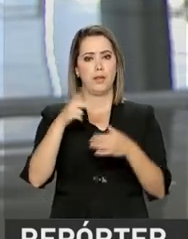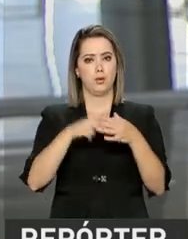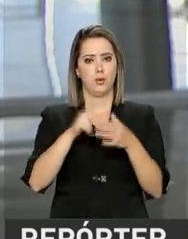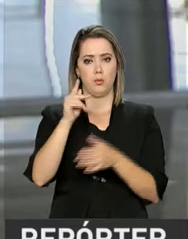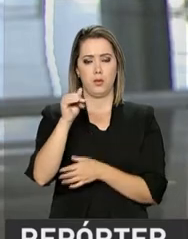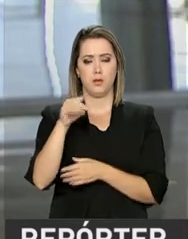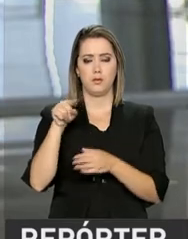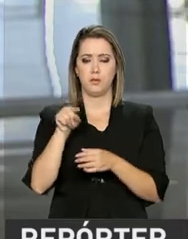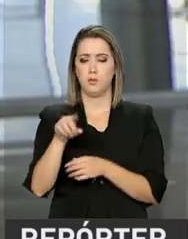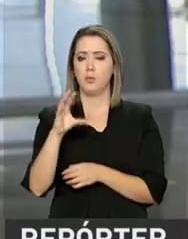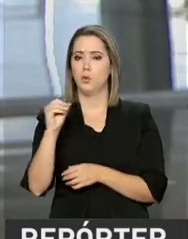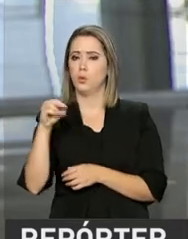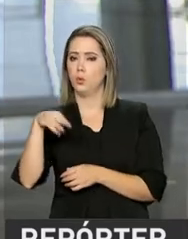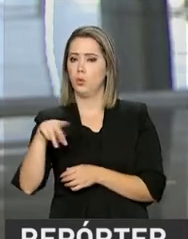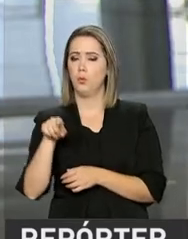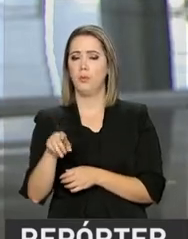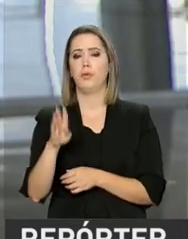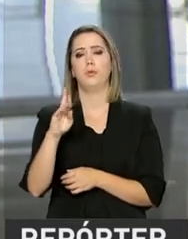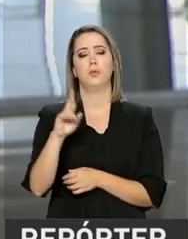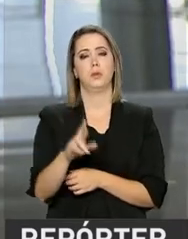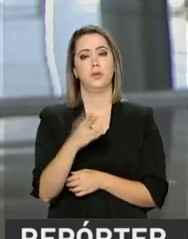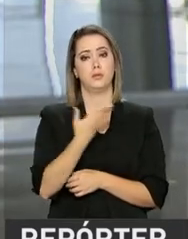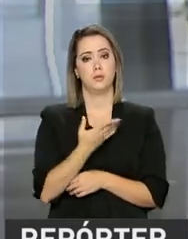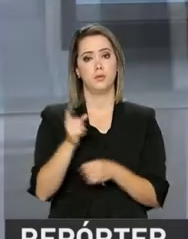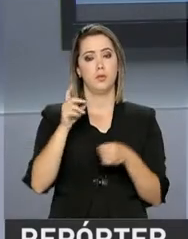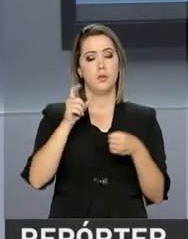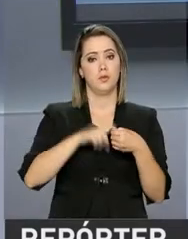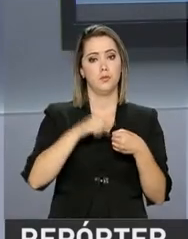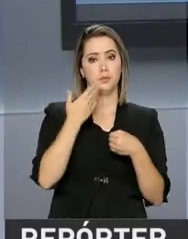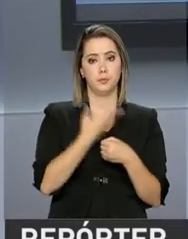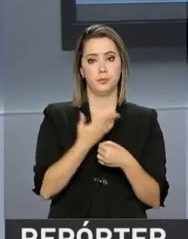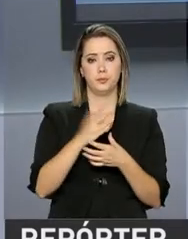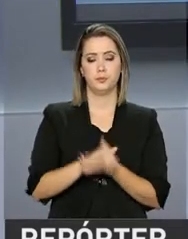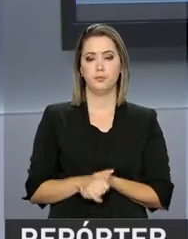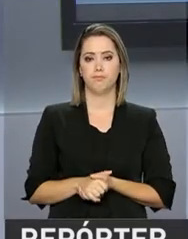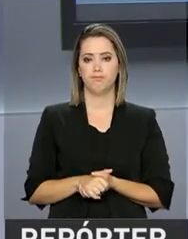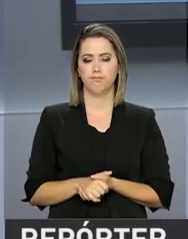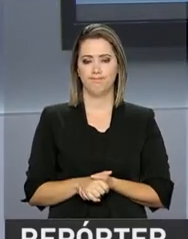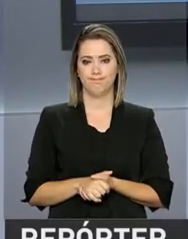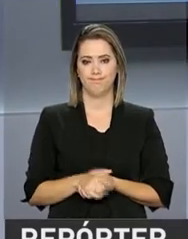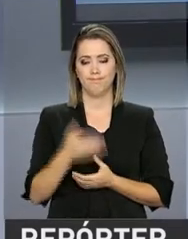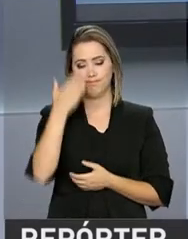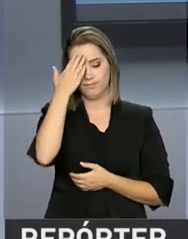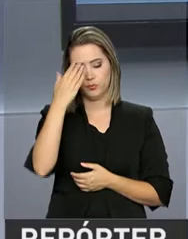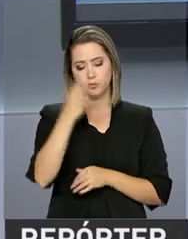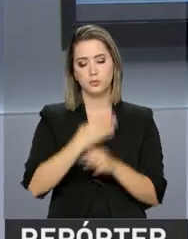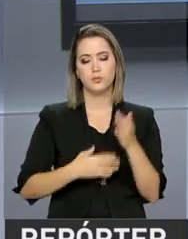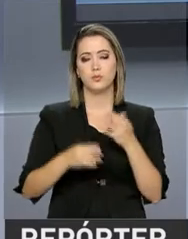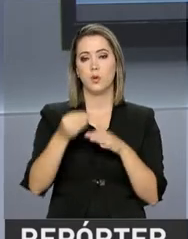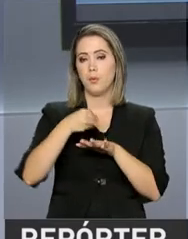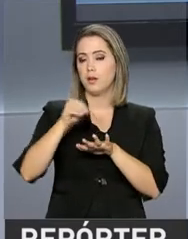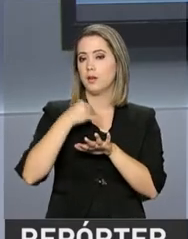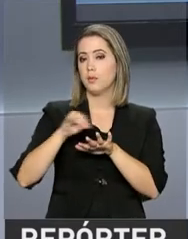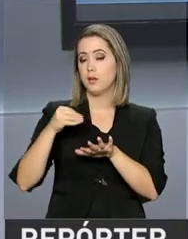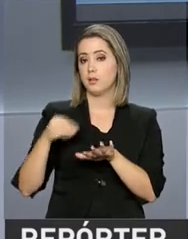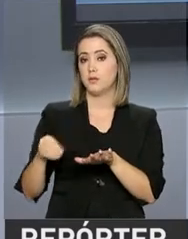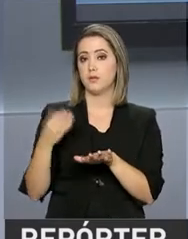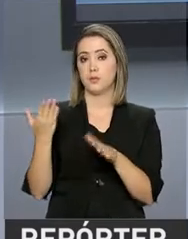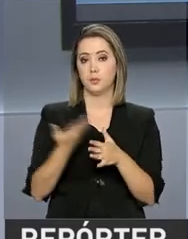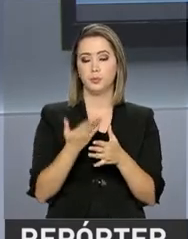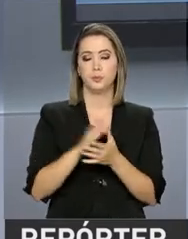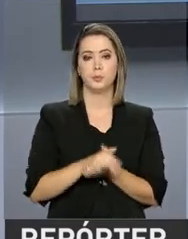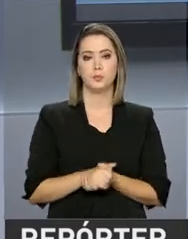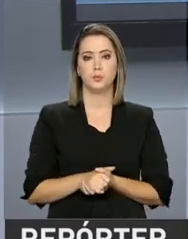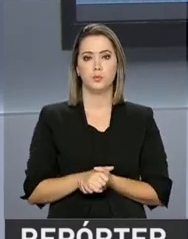www.petrobras.com.br eu volto com você no estúdio roberto muito bom paulo obrigado aí pelas informações que você trouxe pra gente